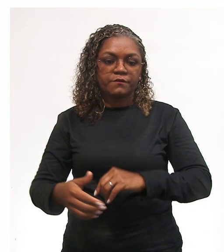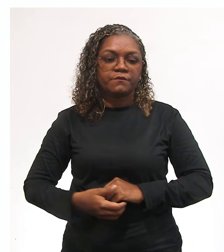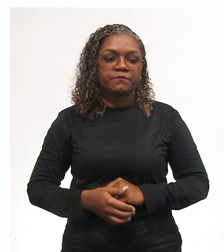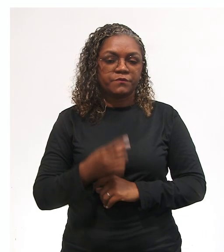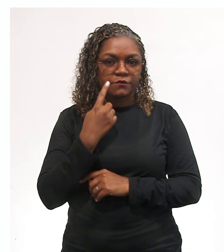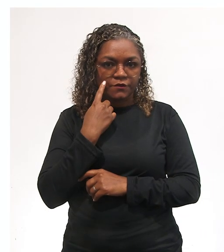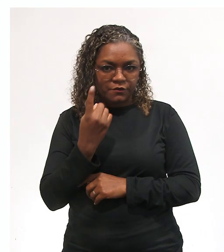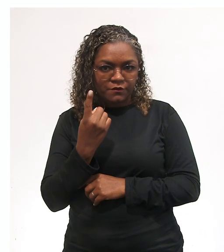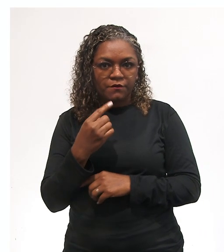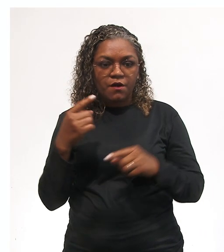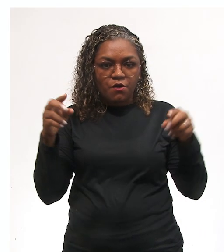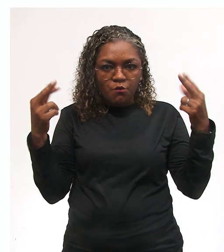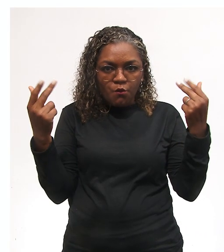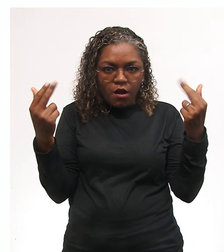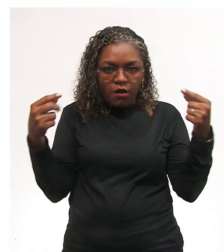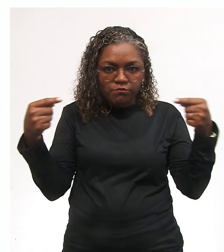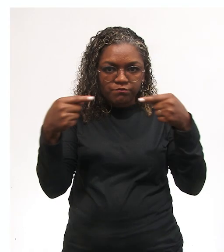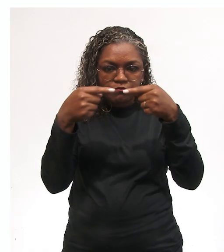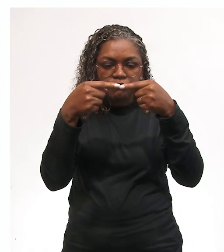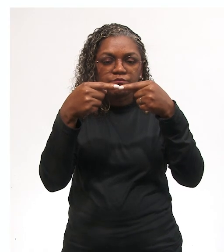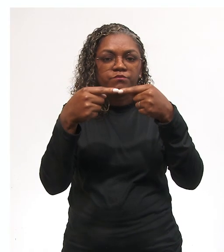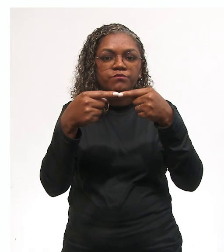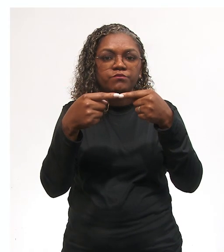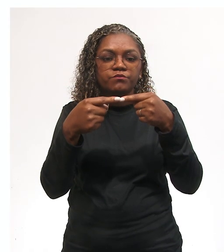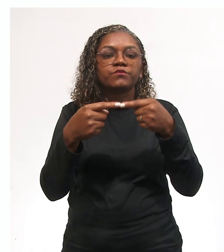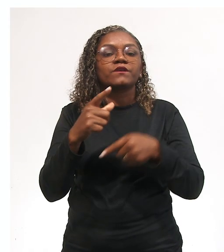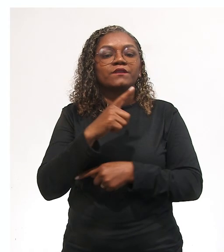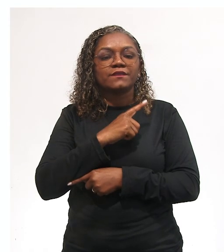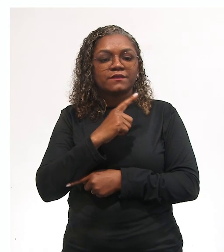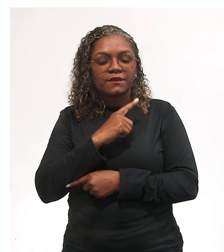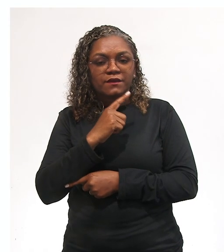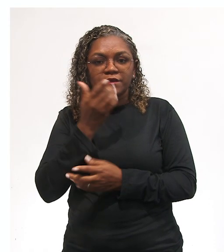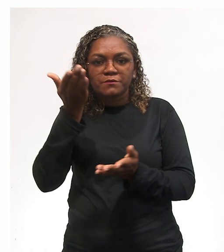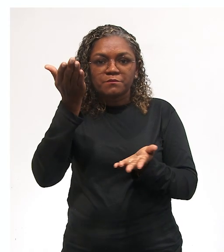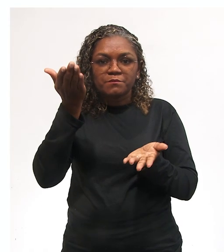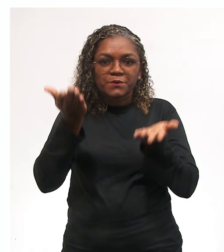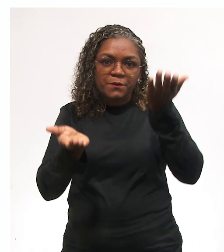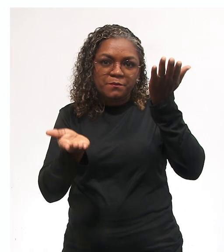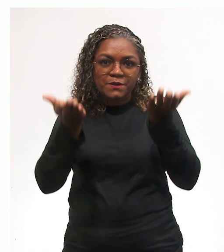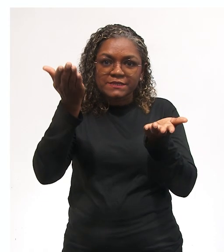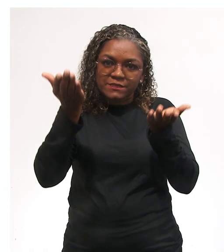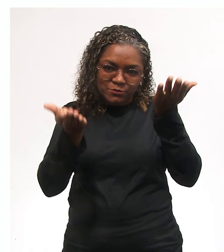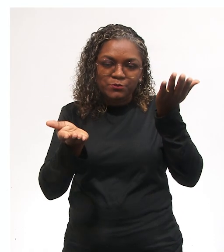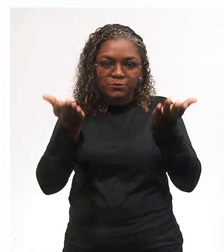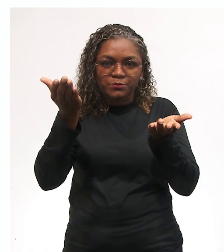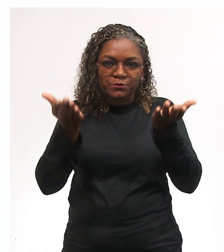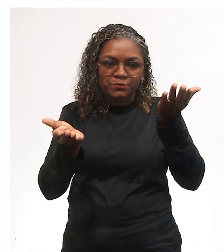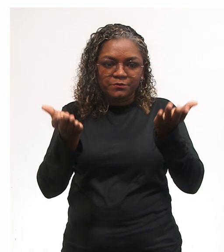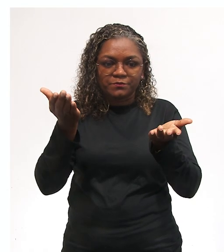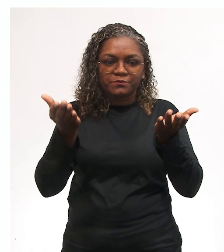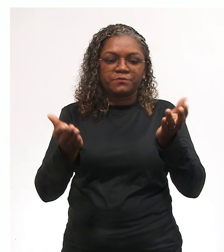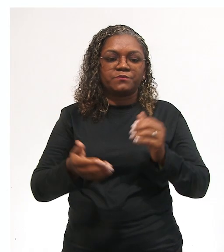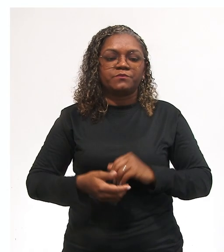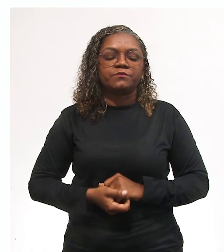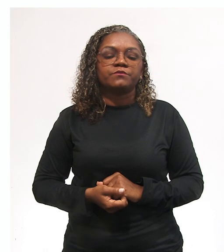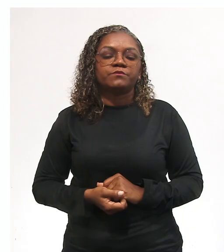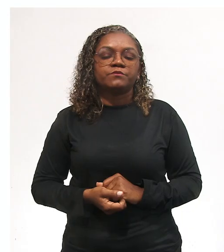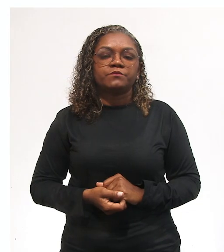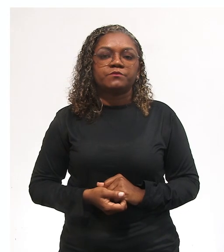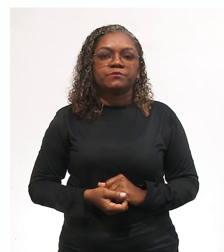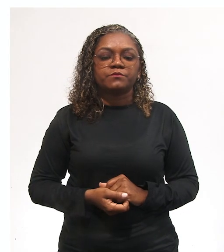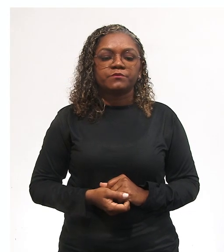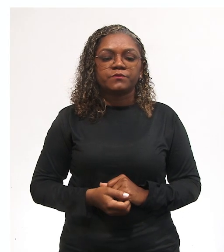essa igualdade, significa que nós temos uma proporção. Por exemplo, nós temos a razão